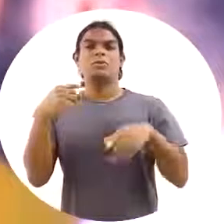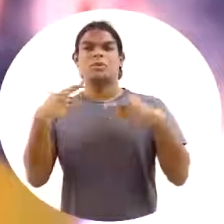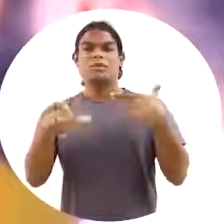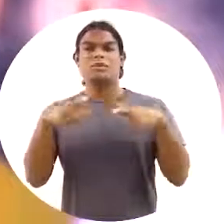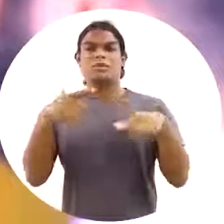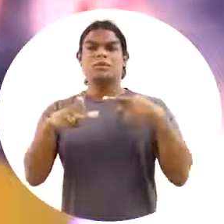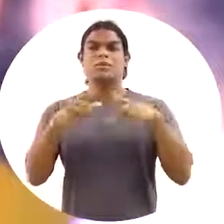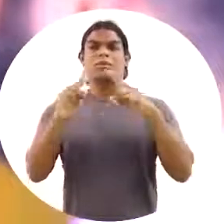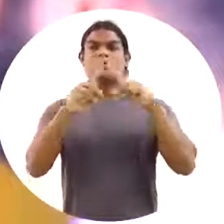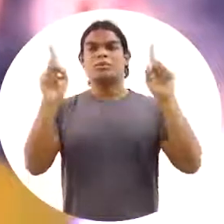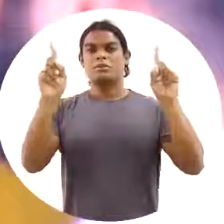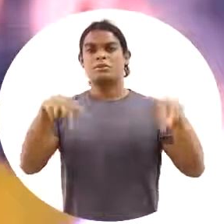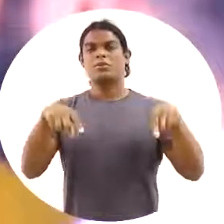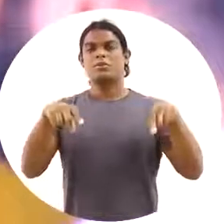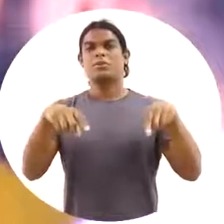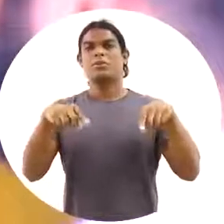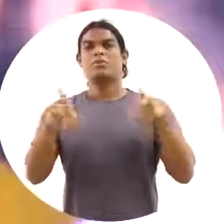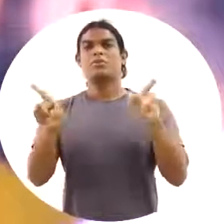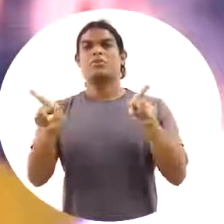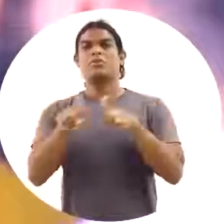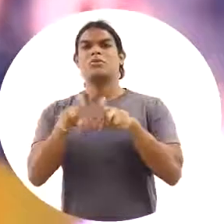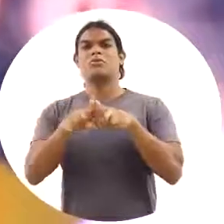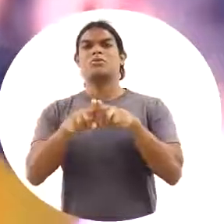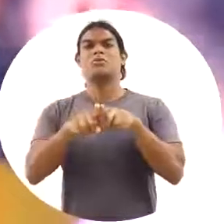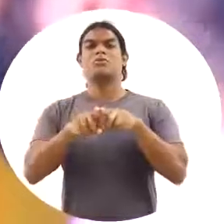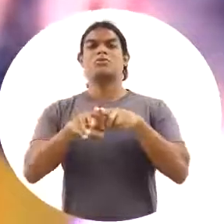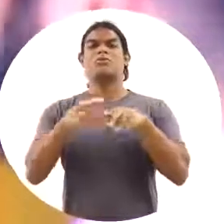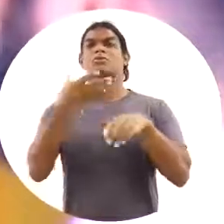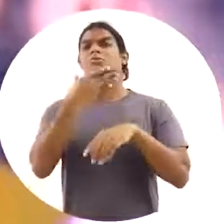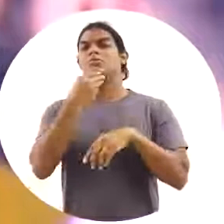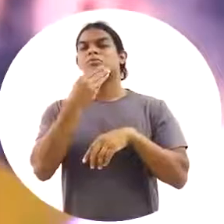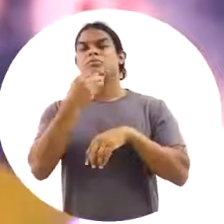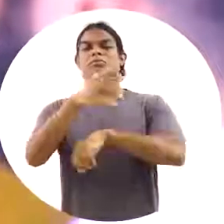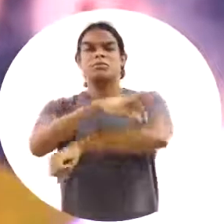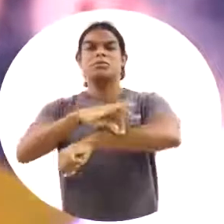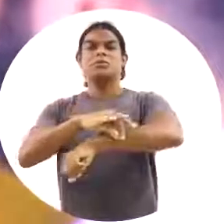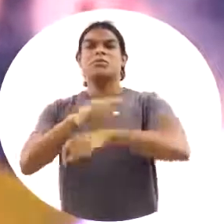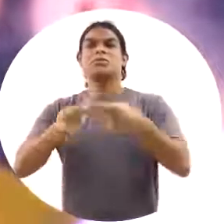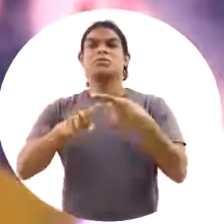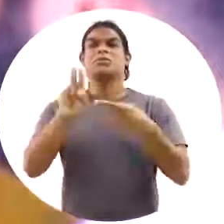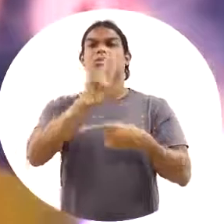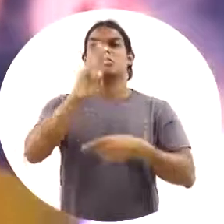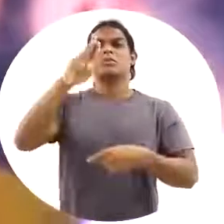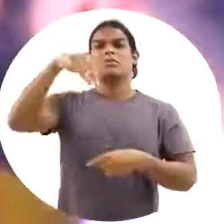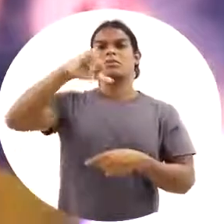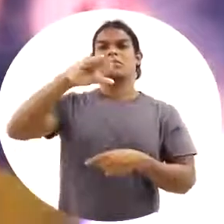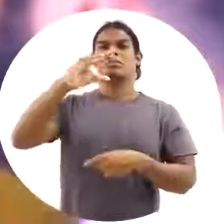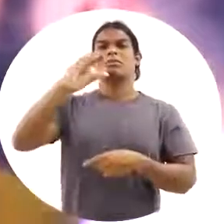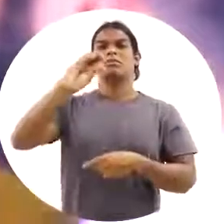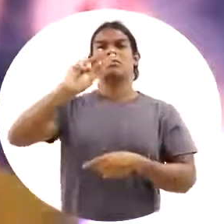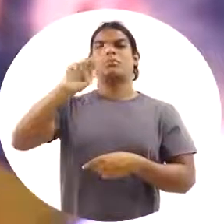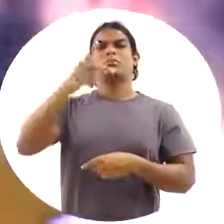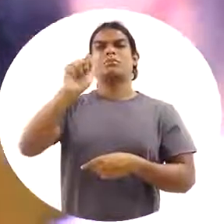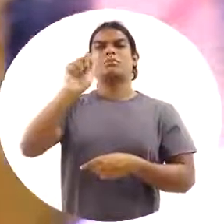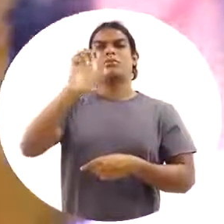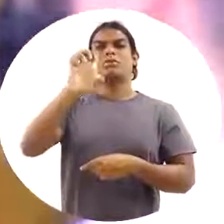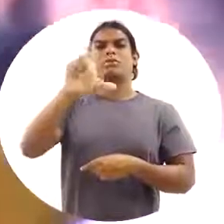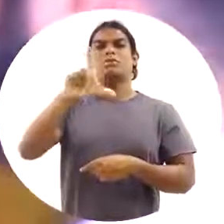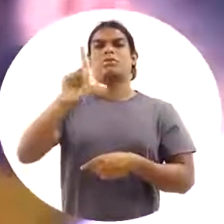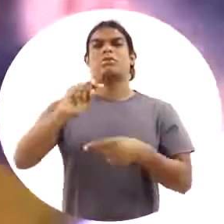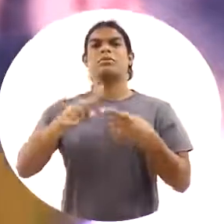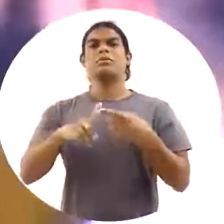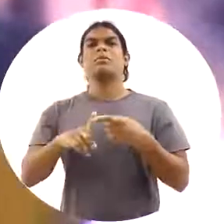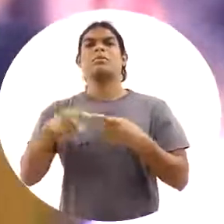trabalhar num projeto de um arquiteto chamado Michael Reynolds, que ele é chamado o guerreiro do lixo, né? Que